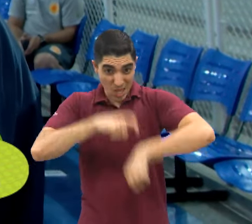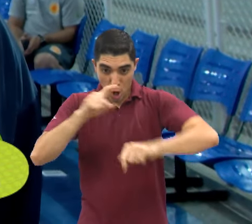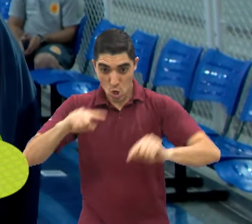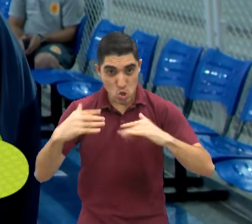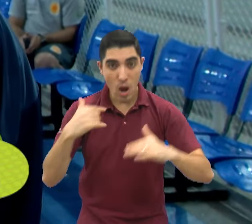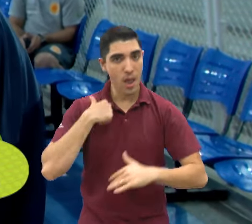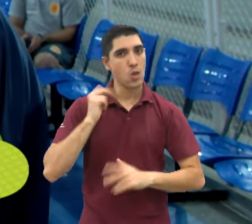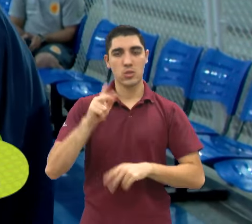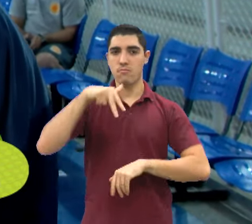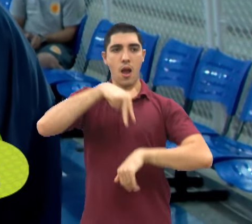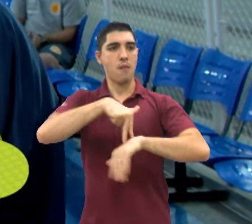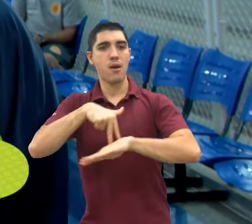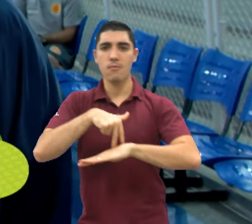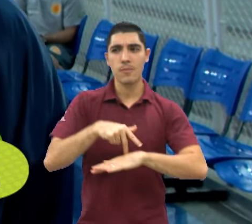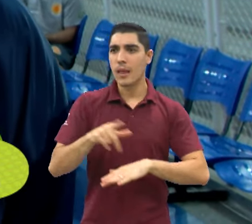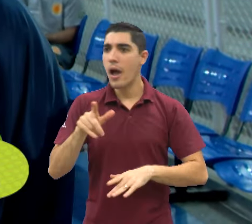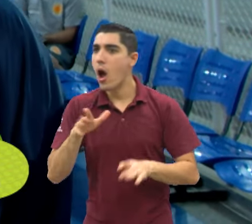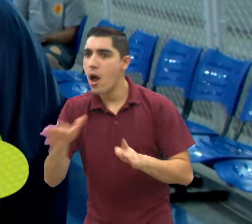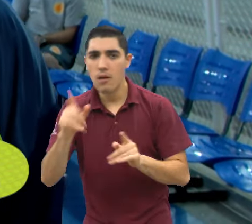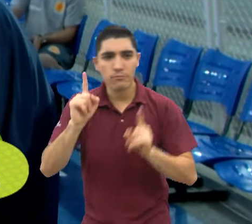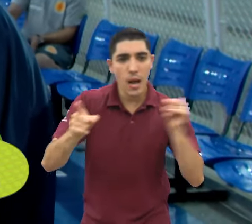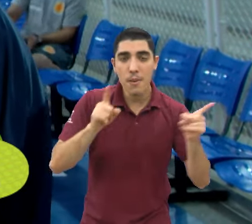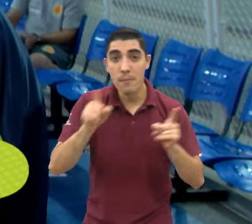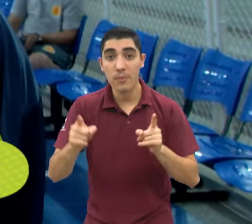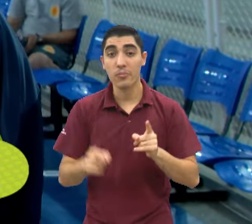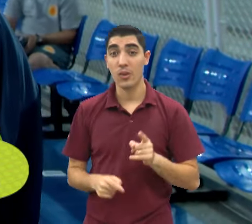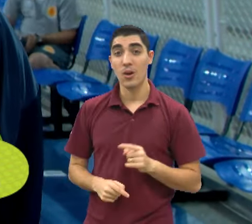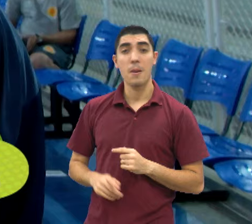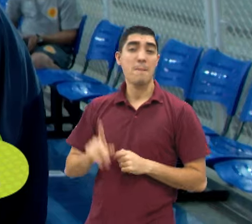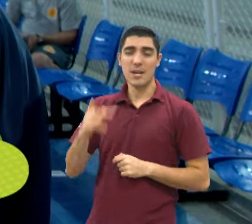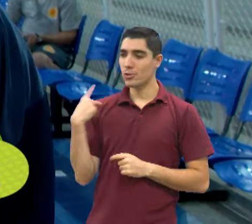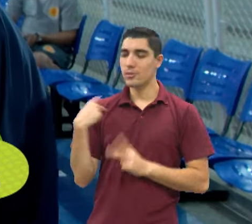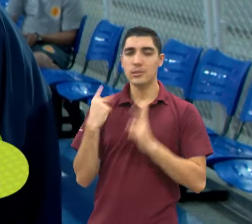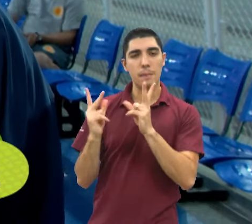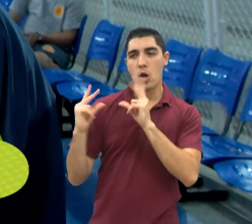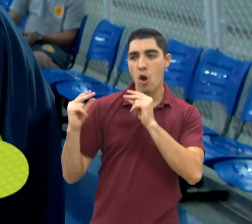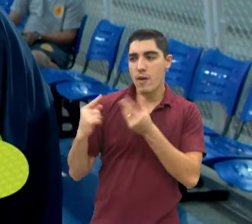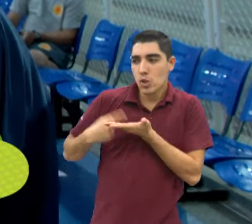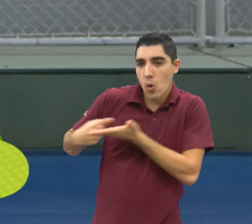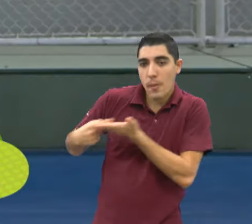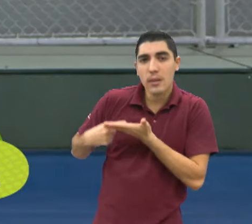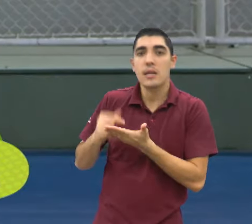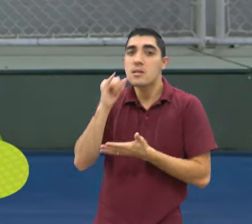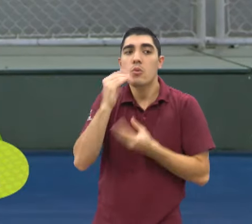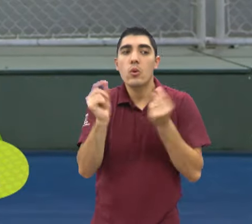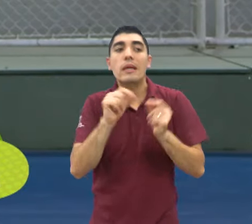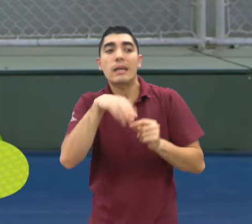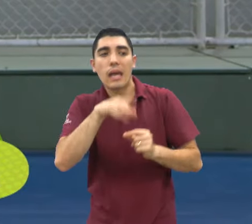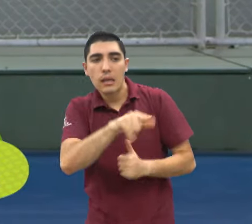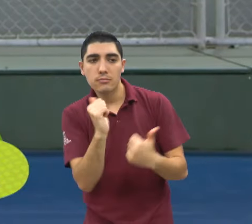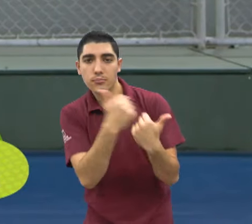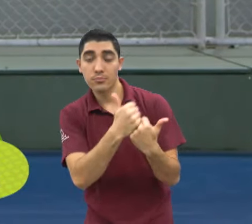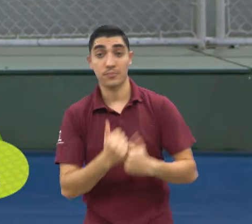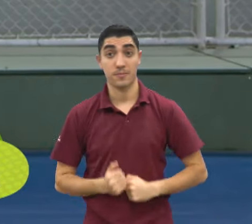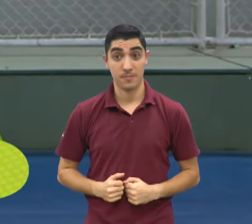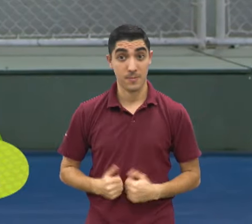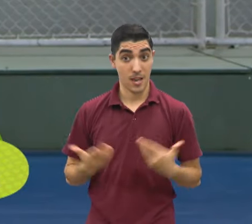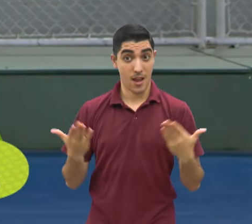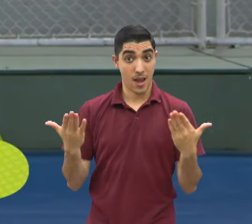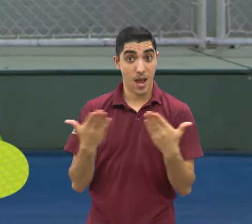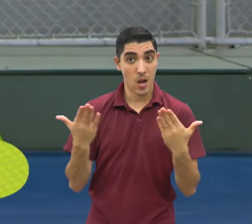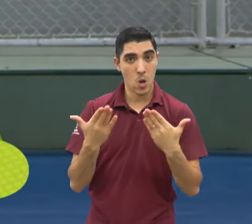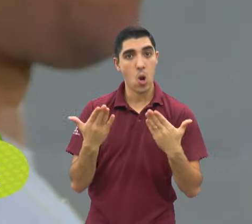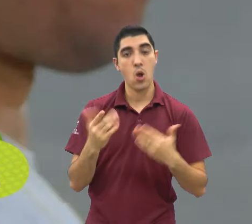fica mais na parte dele. Mas a gente conversa o jogo inteiro, né? Situações de substituições. Chegou a hora de analisar o time